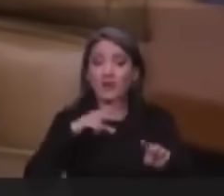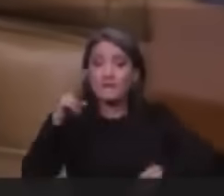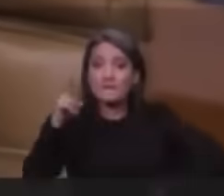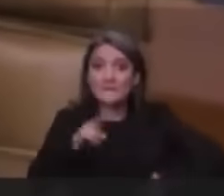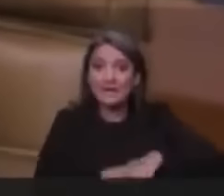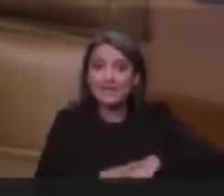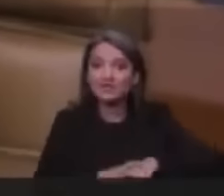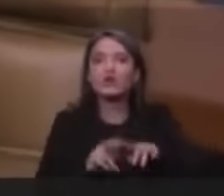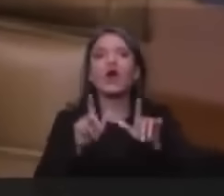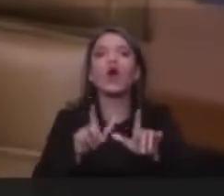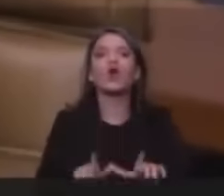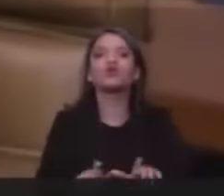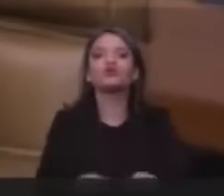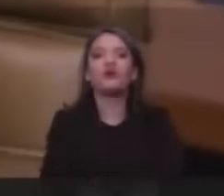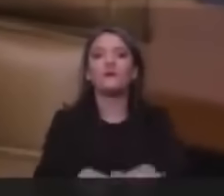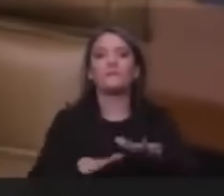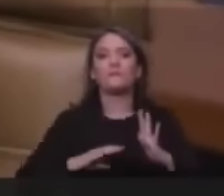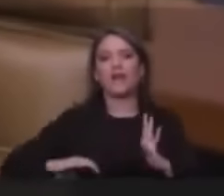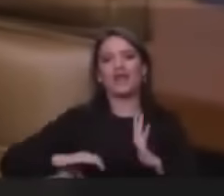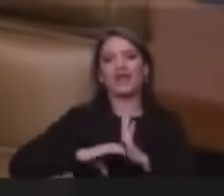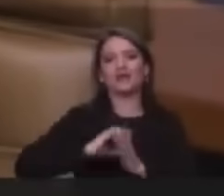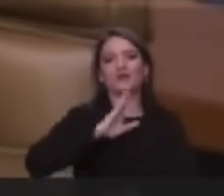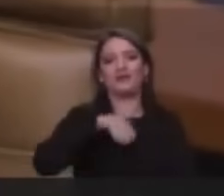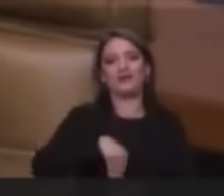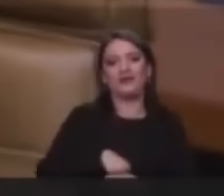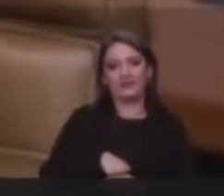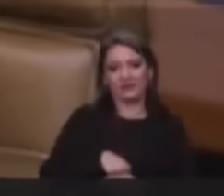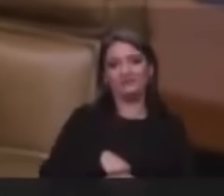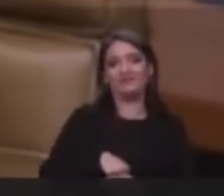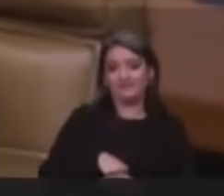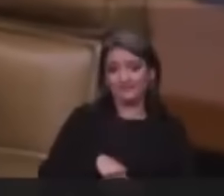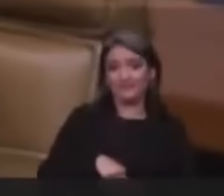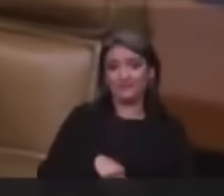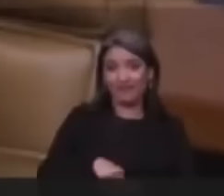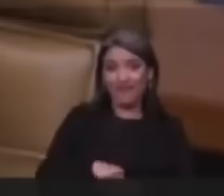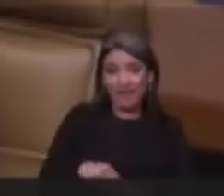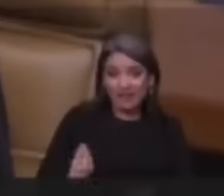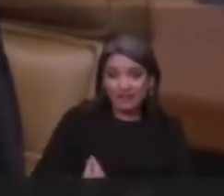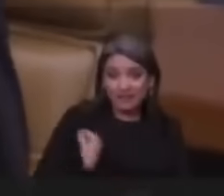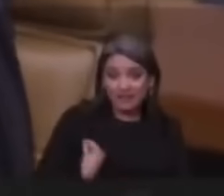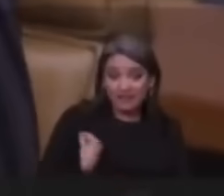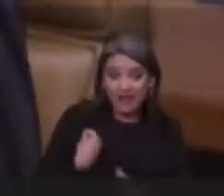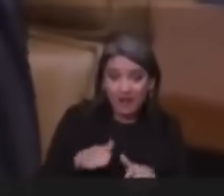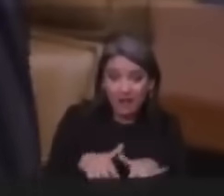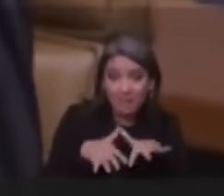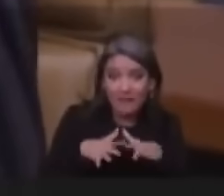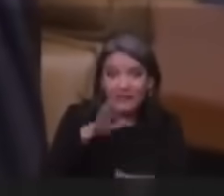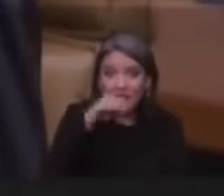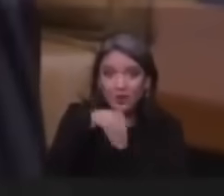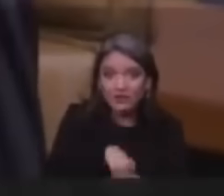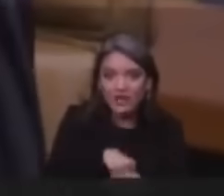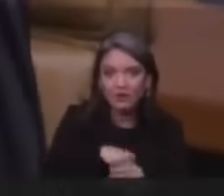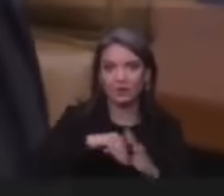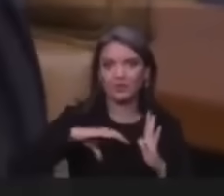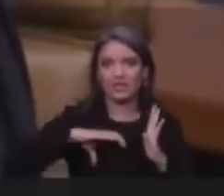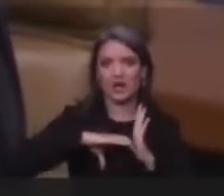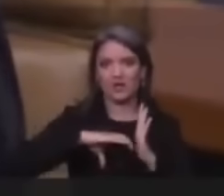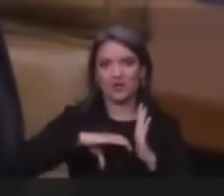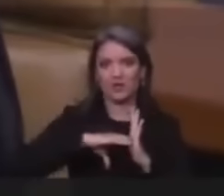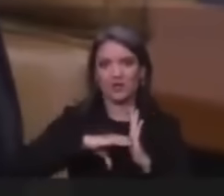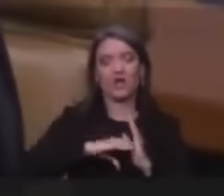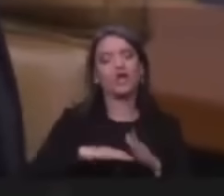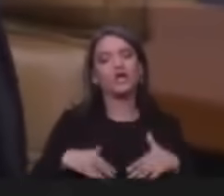preso dentro do plenário do Senado Federal ele estava dentro do plenário do senado federal